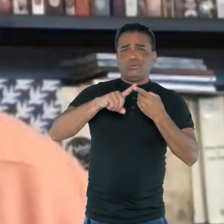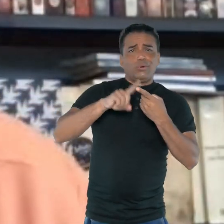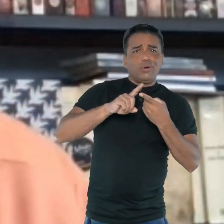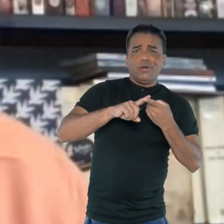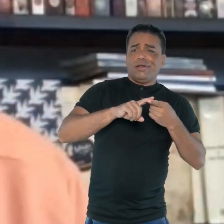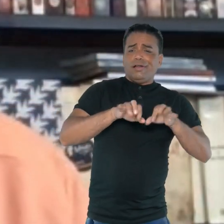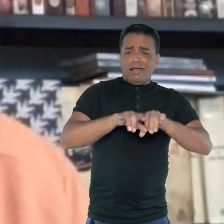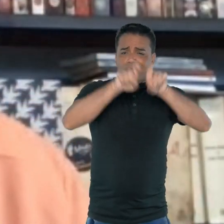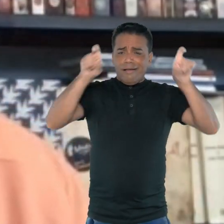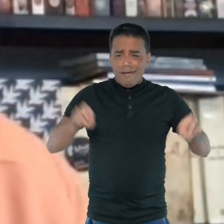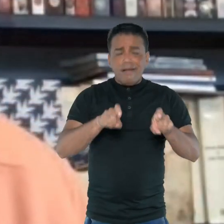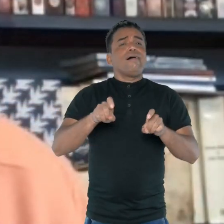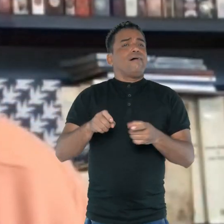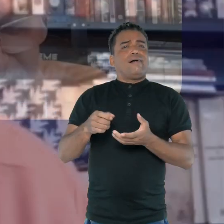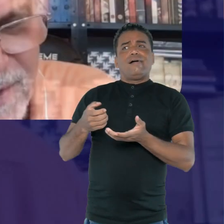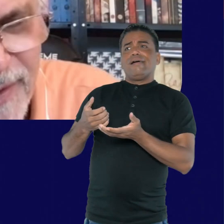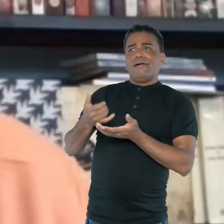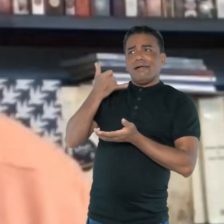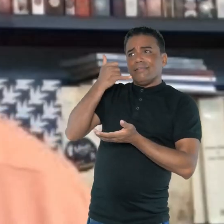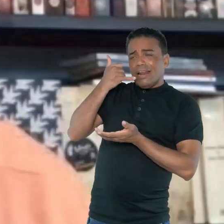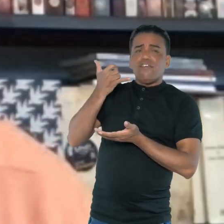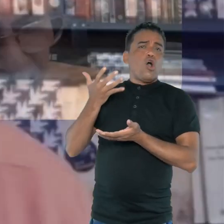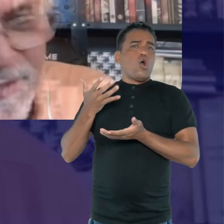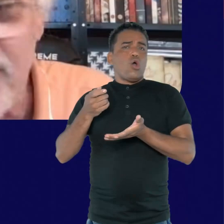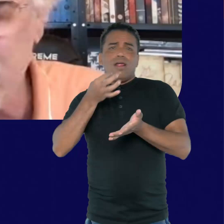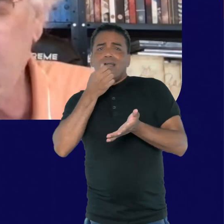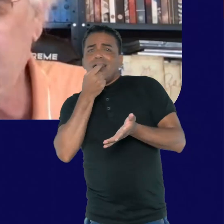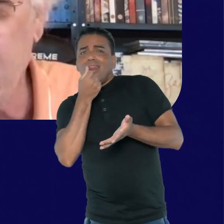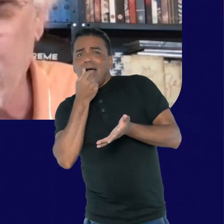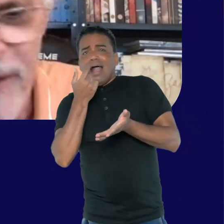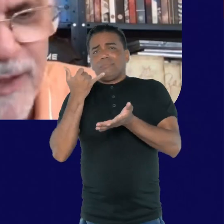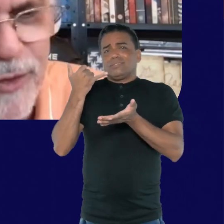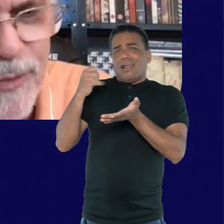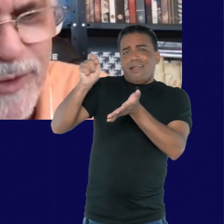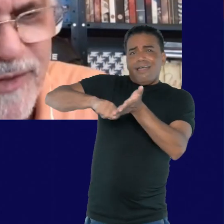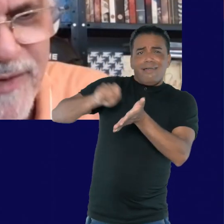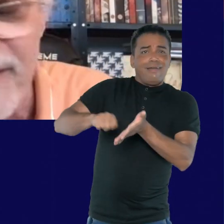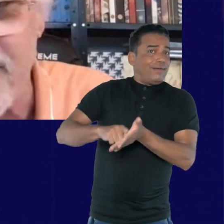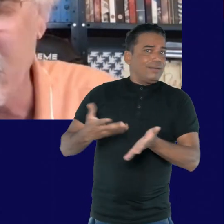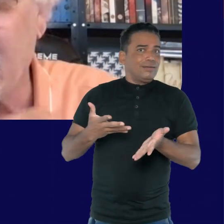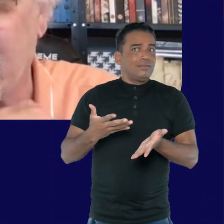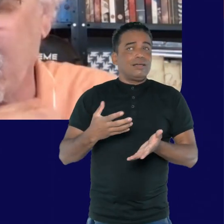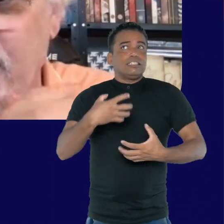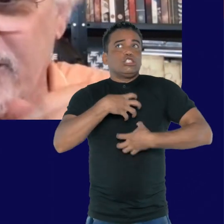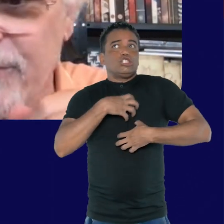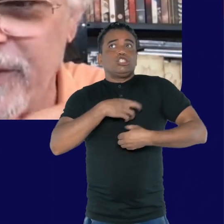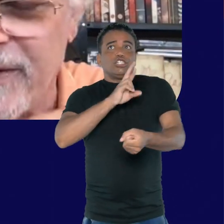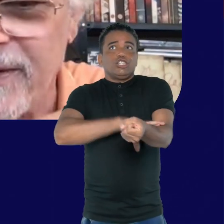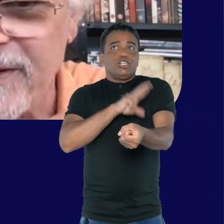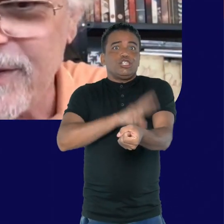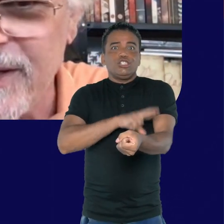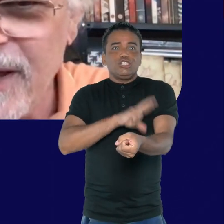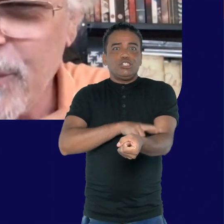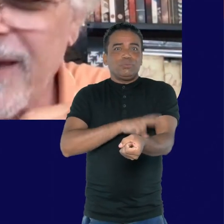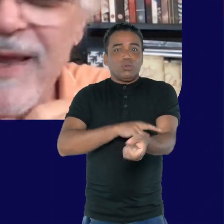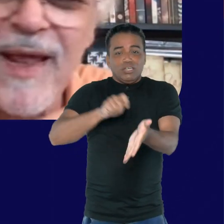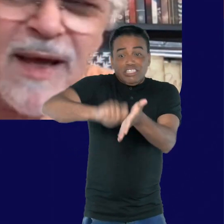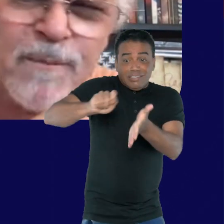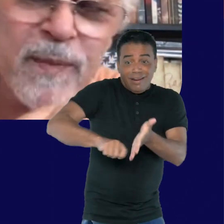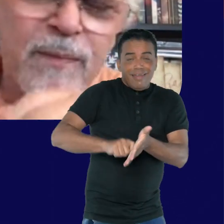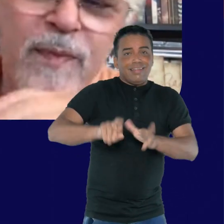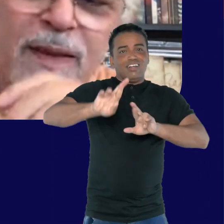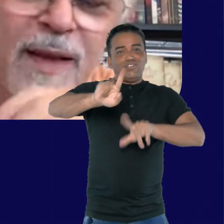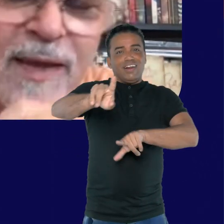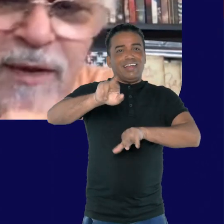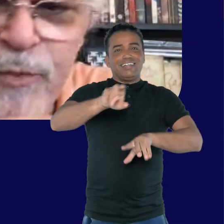diversas plataformas, suportes, sentir que o ritmo de escrita em cada um é diferente, porque